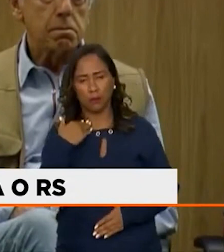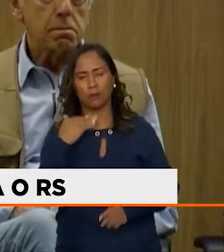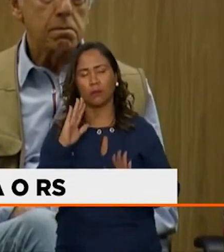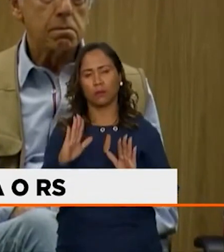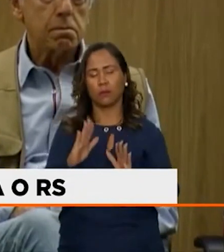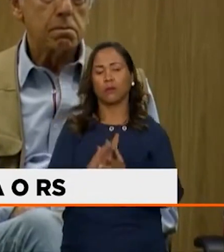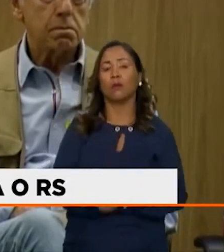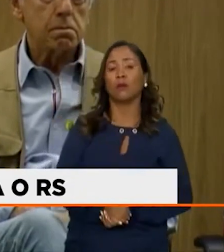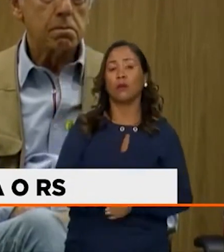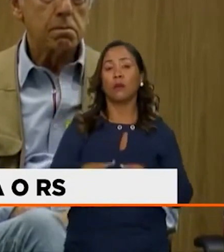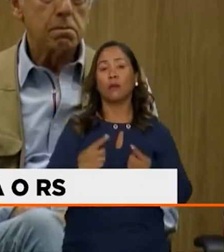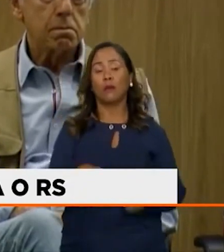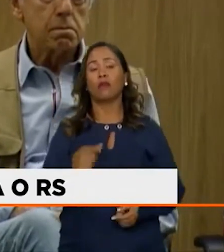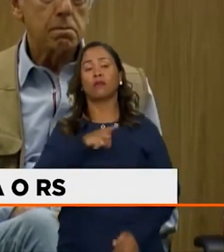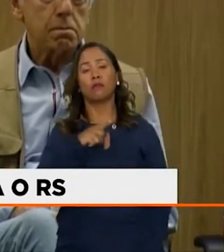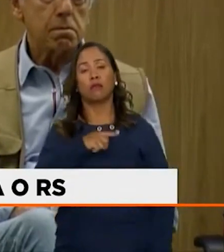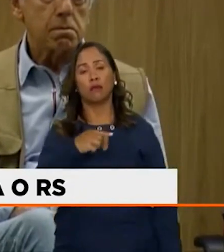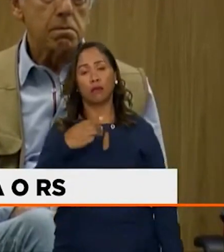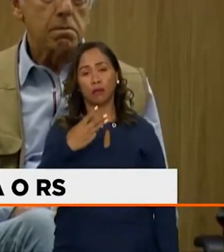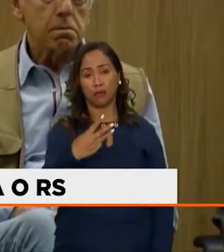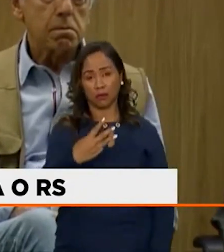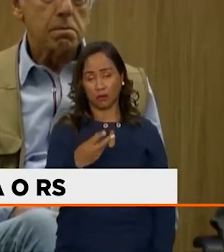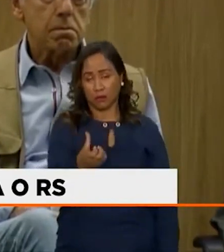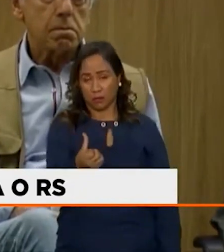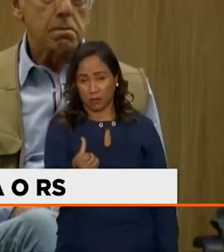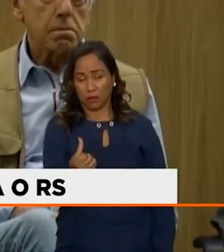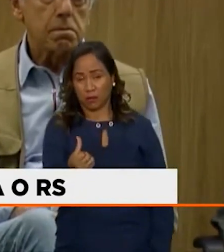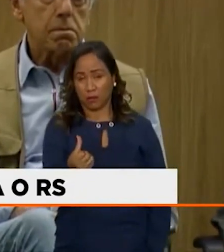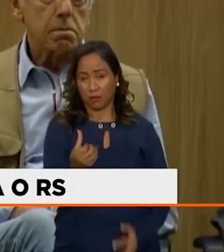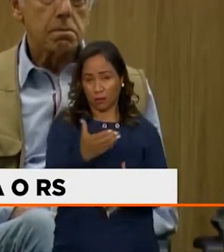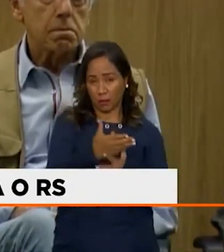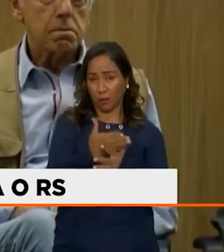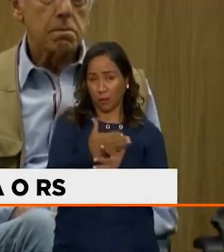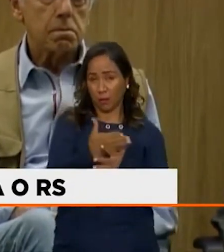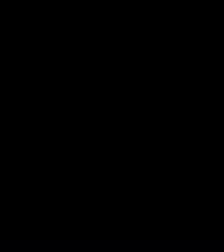mas é em 36 prestações, sem juros, sem correção monetária, enfim.